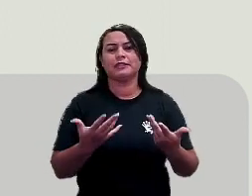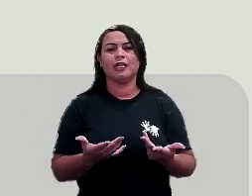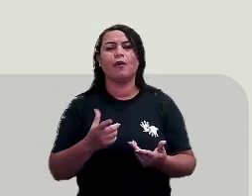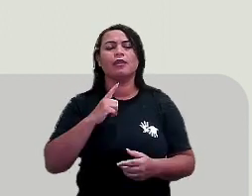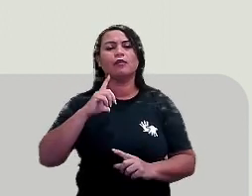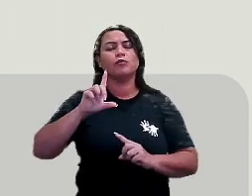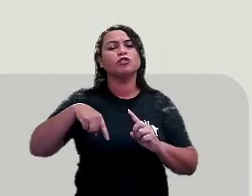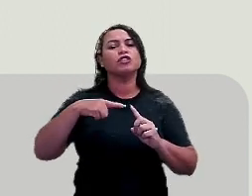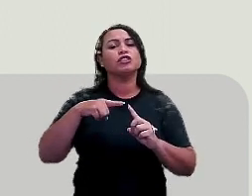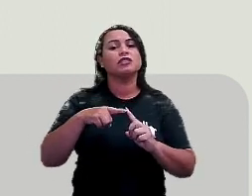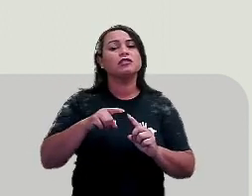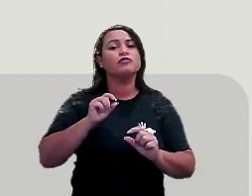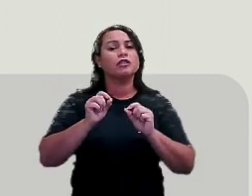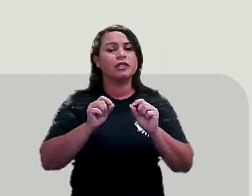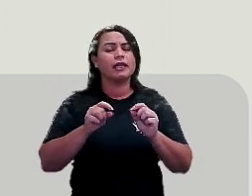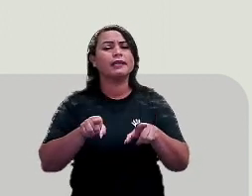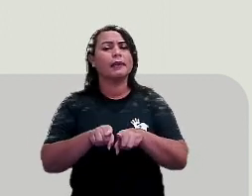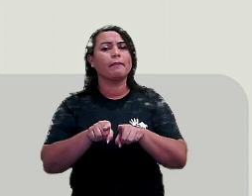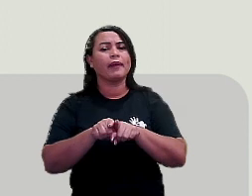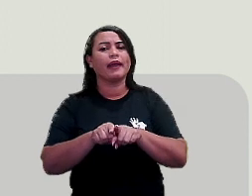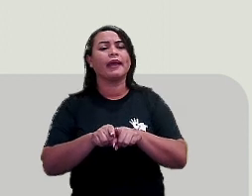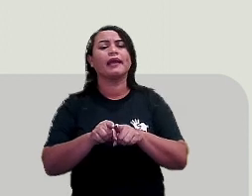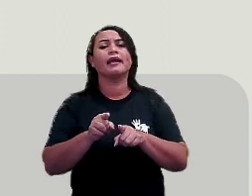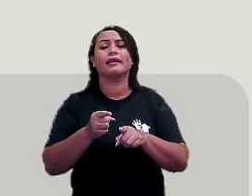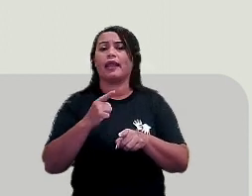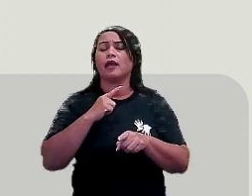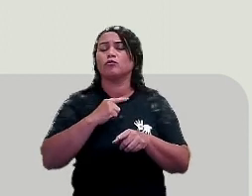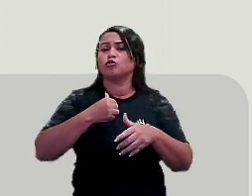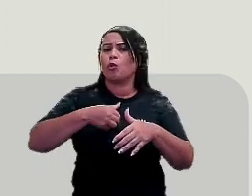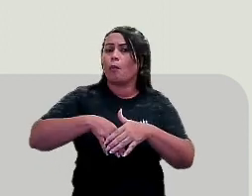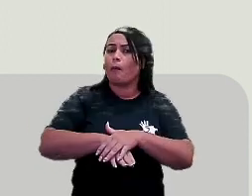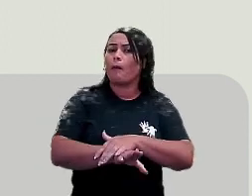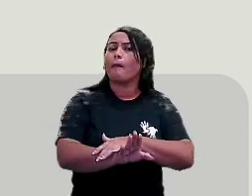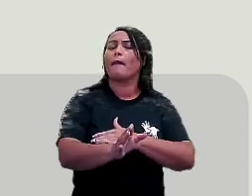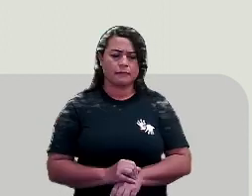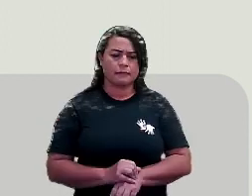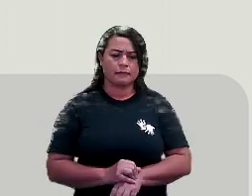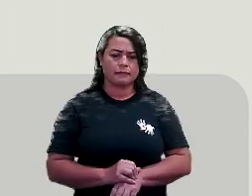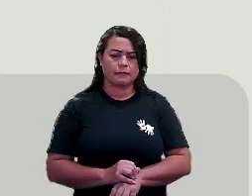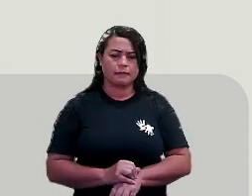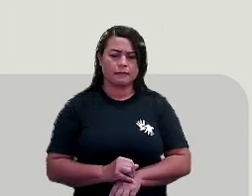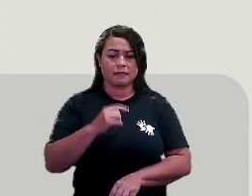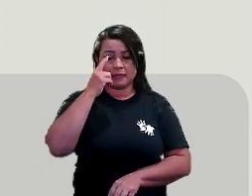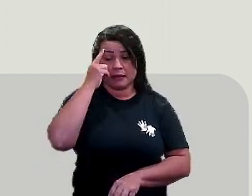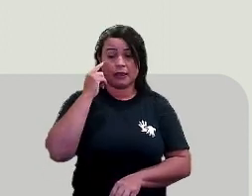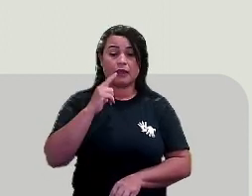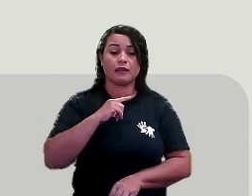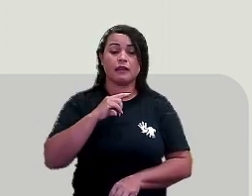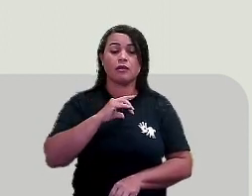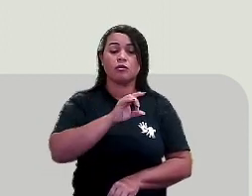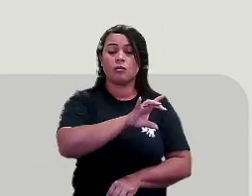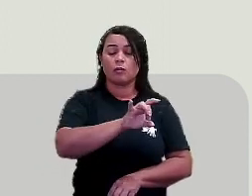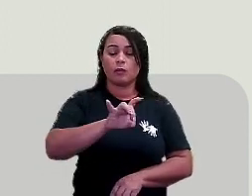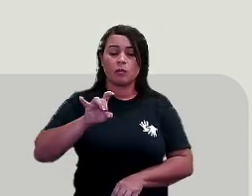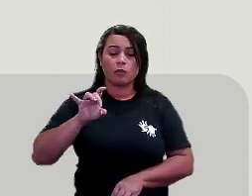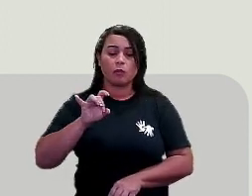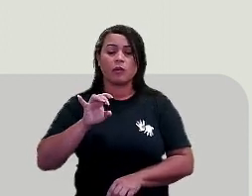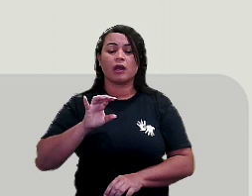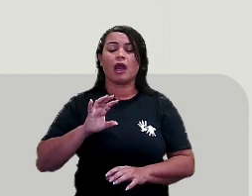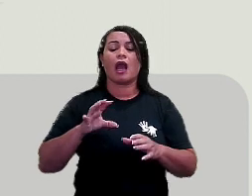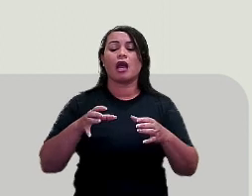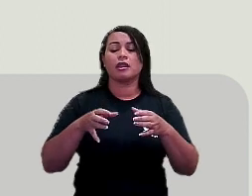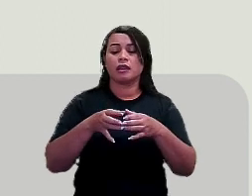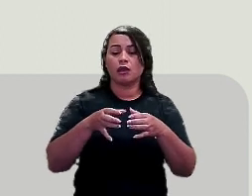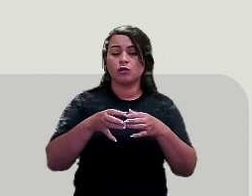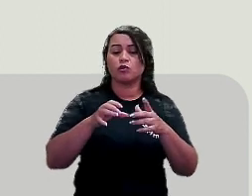é de aprender, onde compartilhamos hábitos, valores, normas e costumes. Em cada grupo social, seus participantes